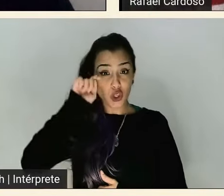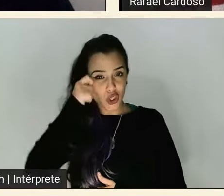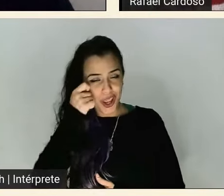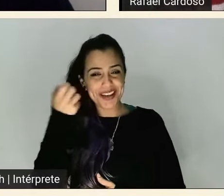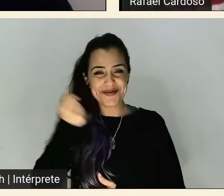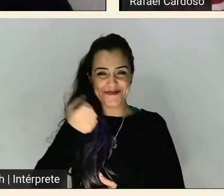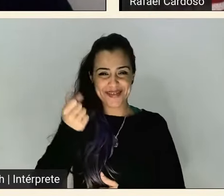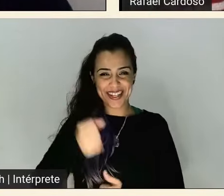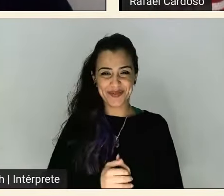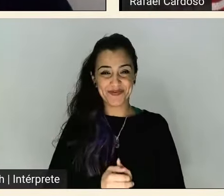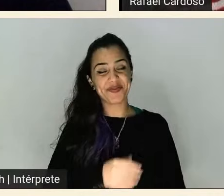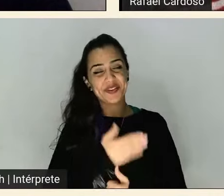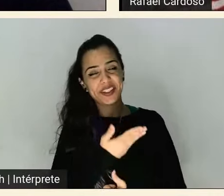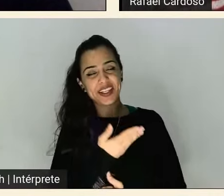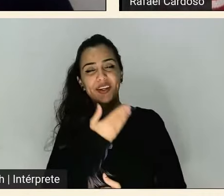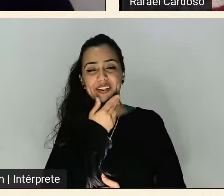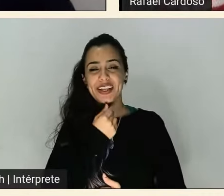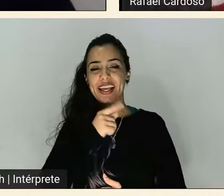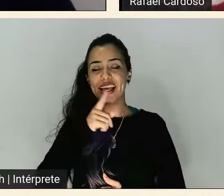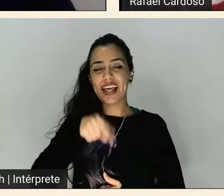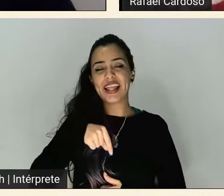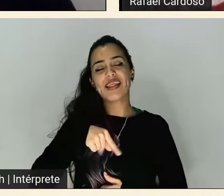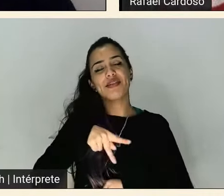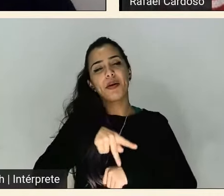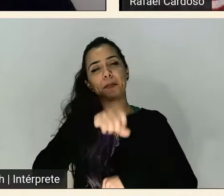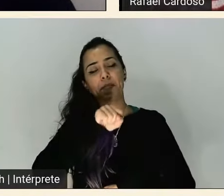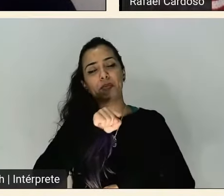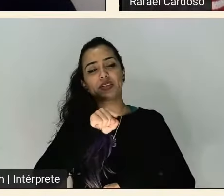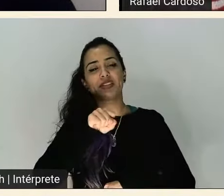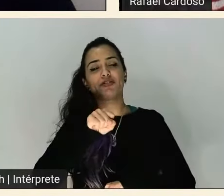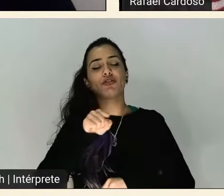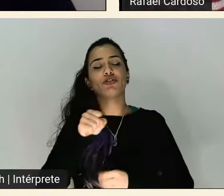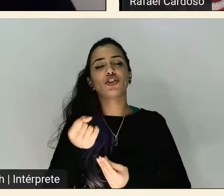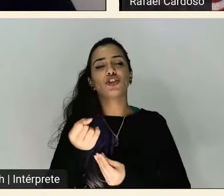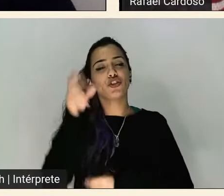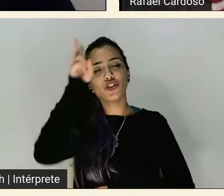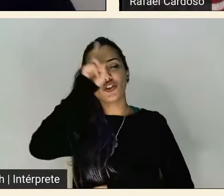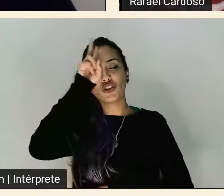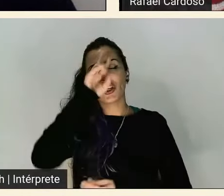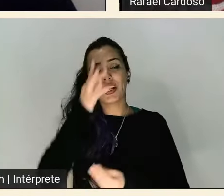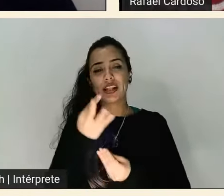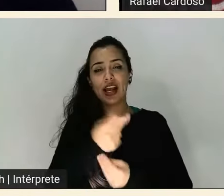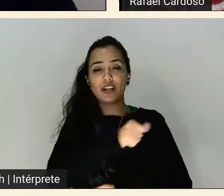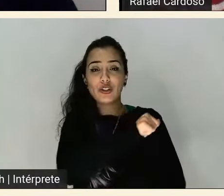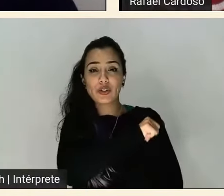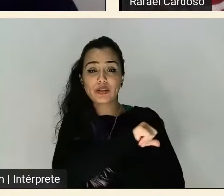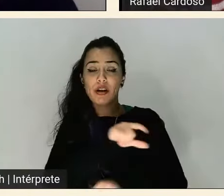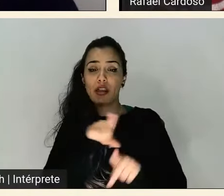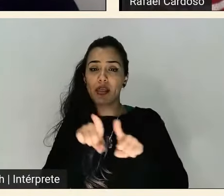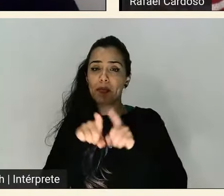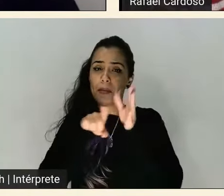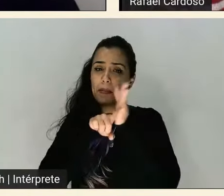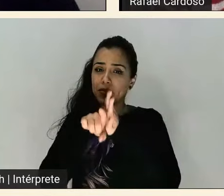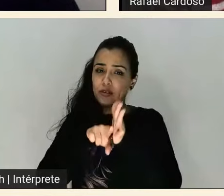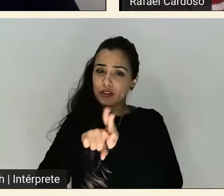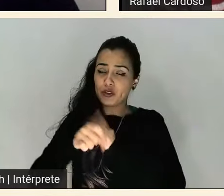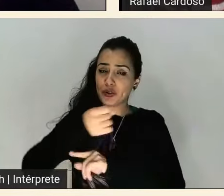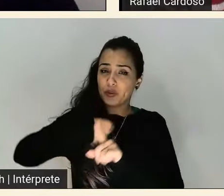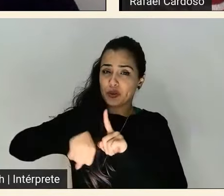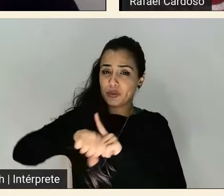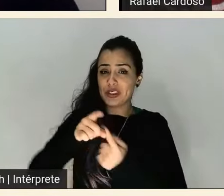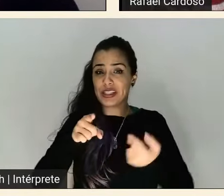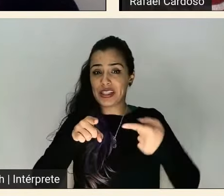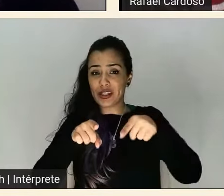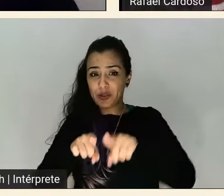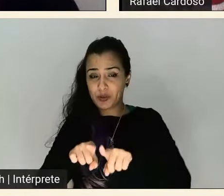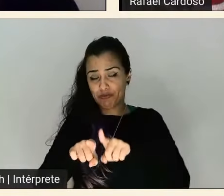Programa de Pós-Graduação em História da Arte da Universidade do Estado do Rio de Janeiro e atua também como pesquisador associado da Latin